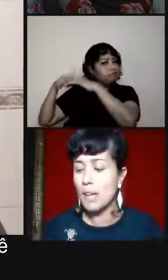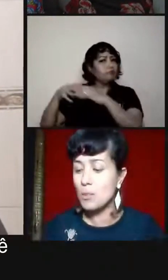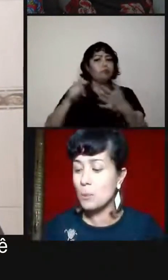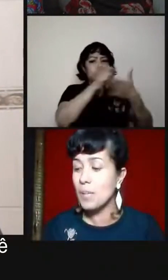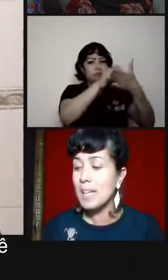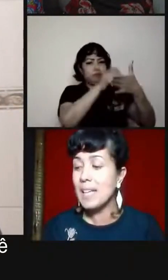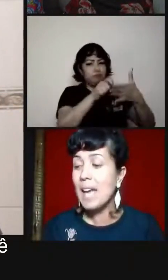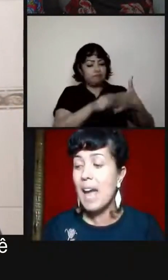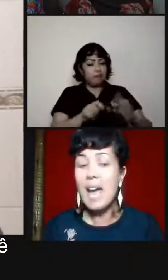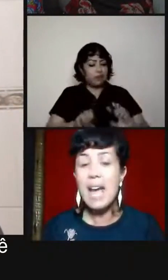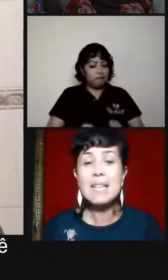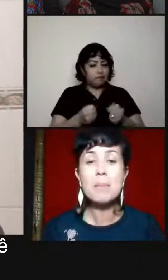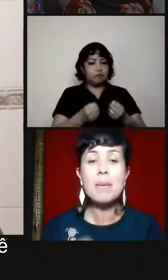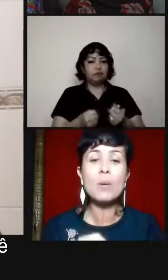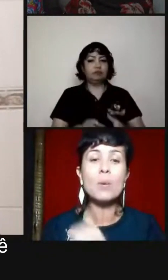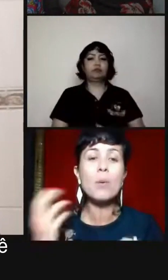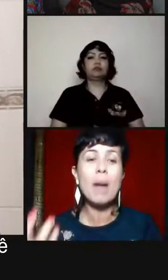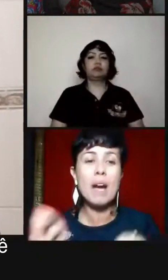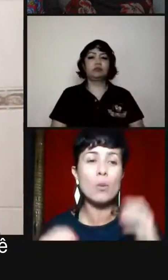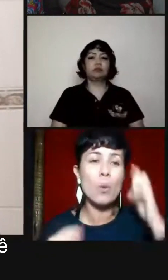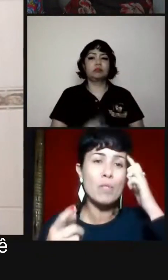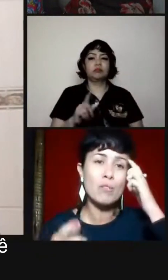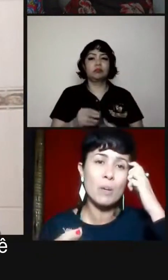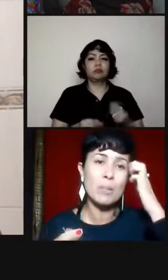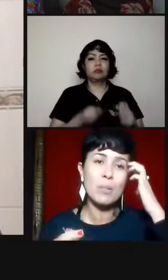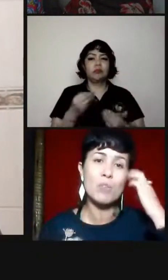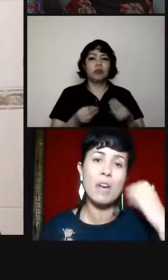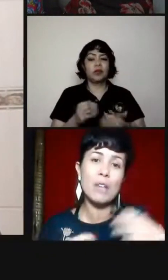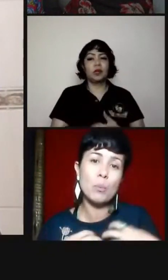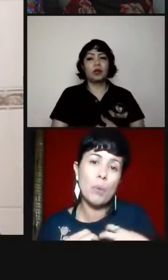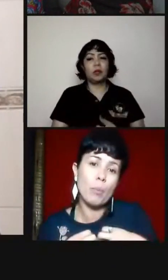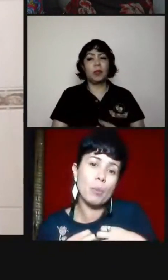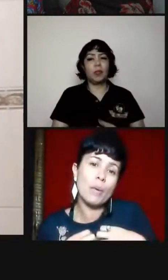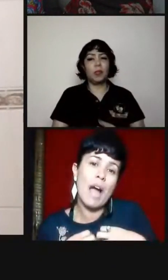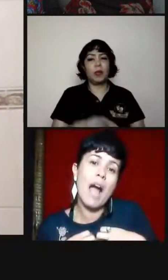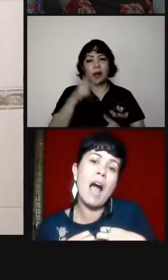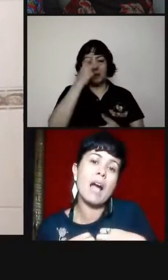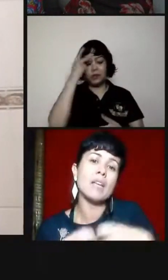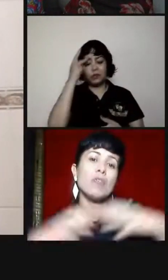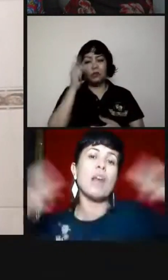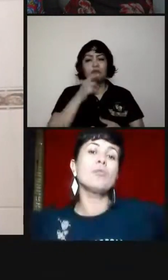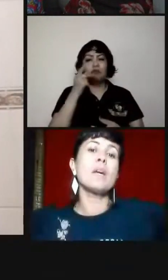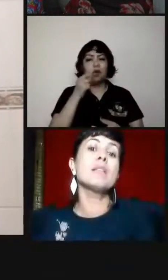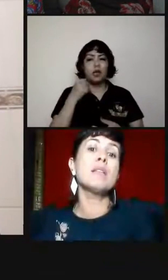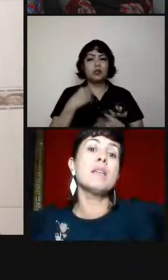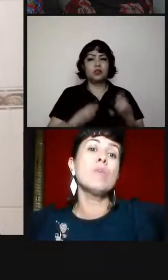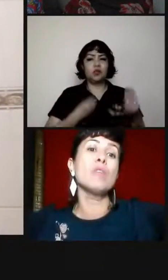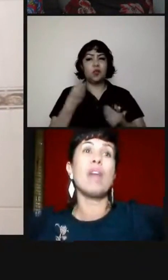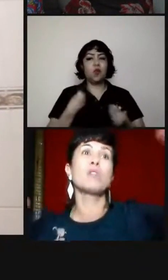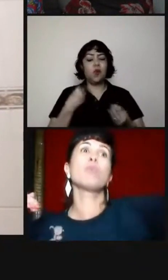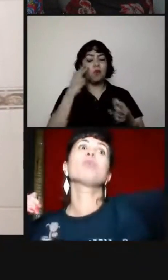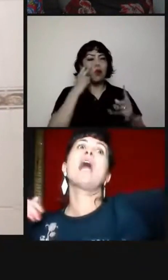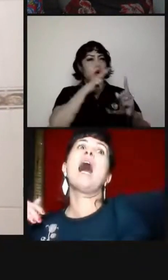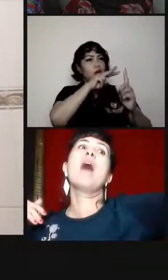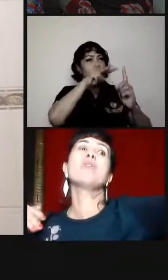para o texto, que é esse micro e o macro, como você falou, da pessoa falar do próprio lugar e falar do Brasil e